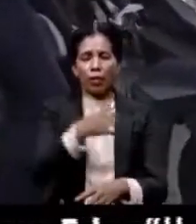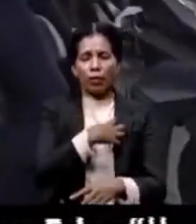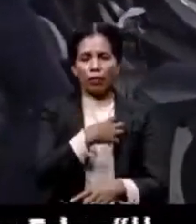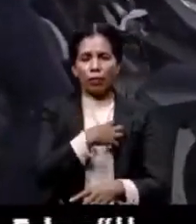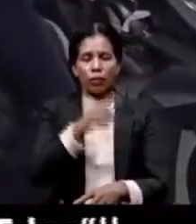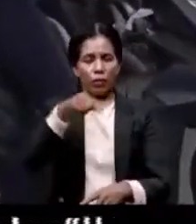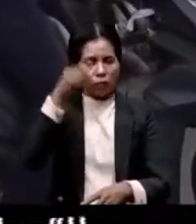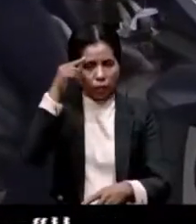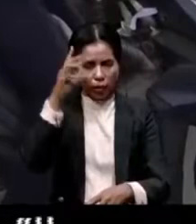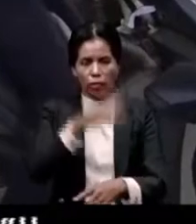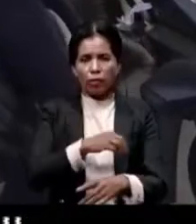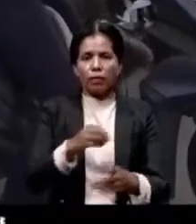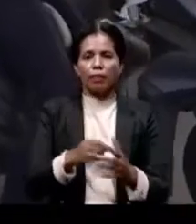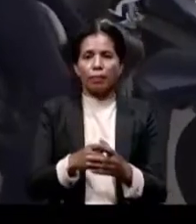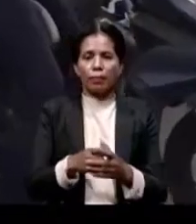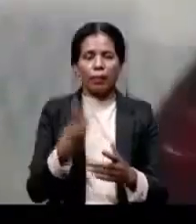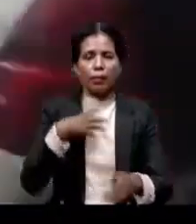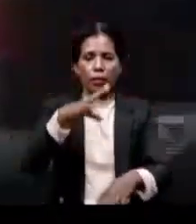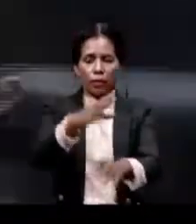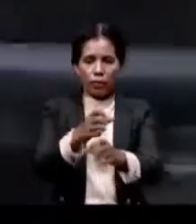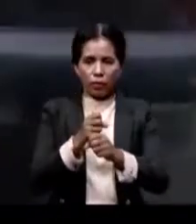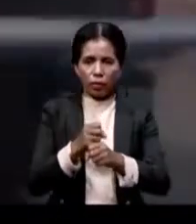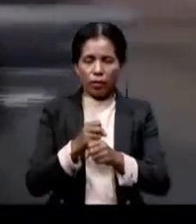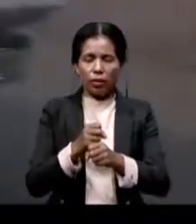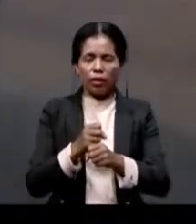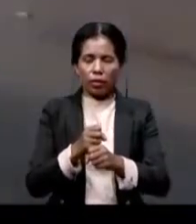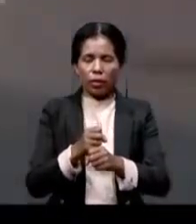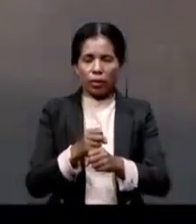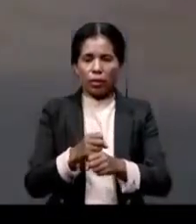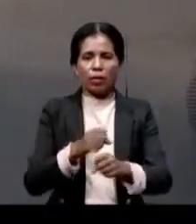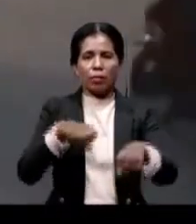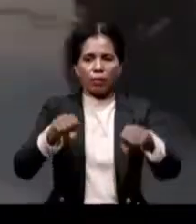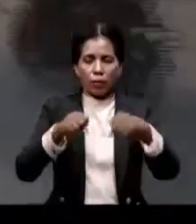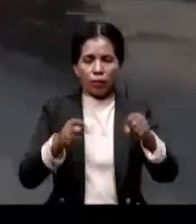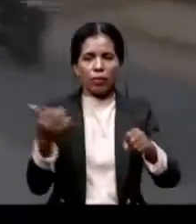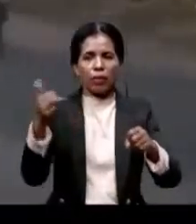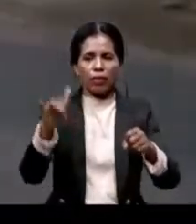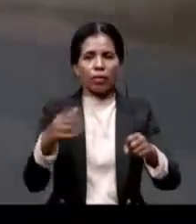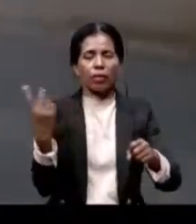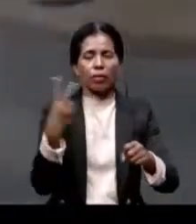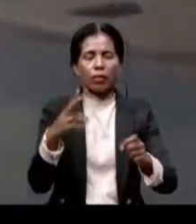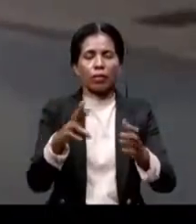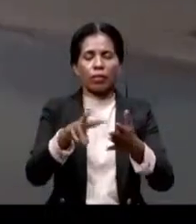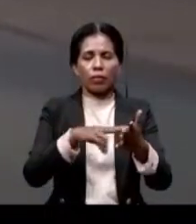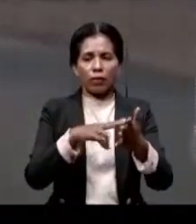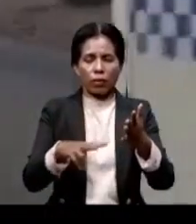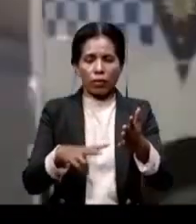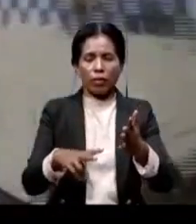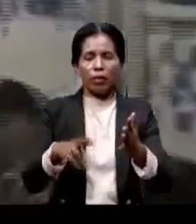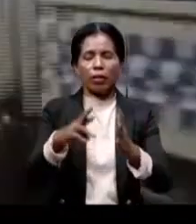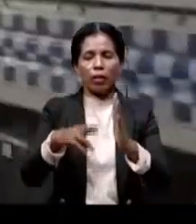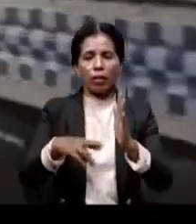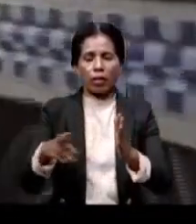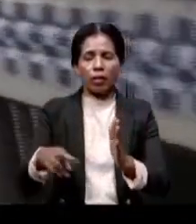ing ita consegue prende motor sir ne hirak nebe maka sempre viola regras lei kodik